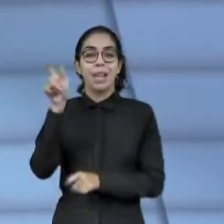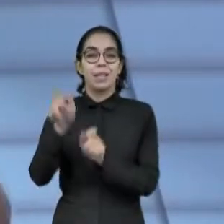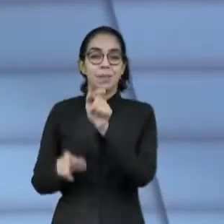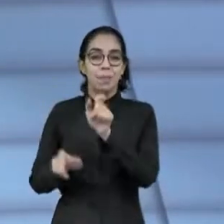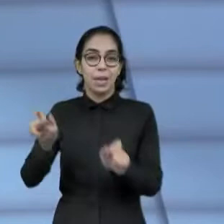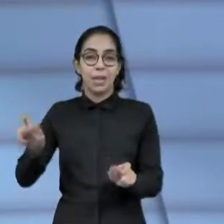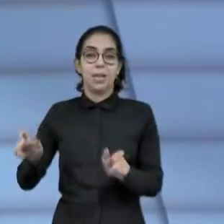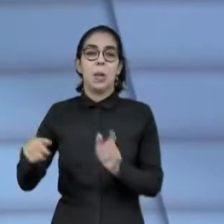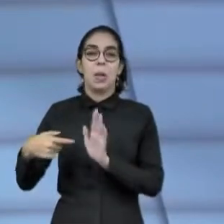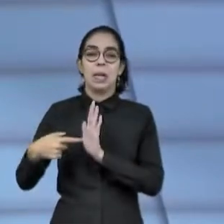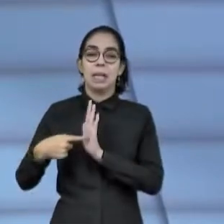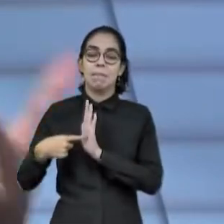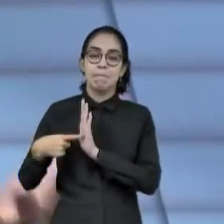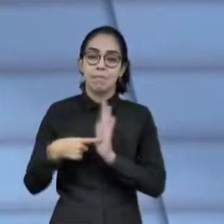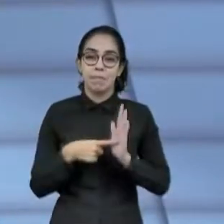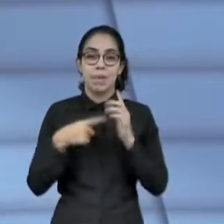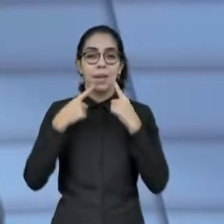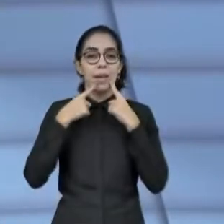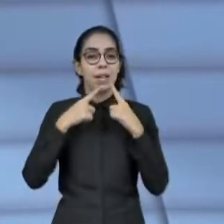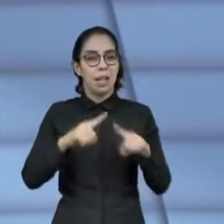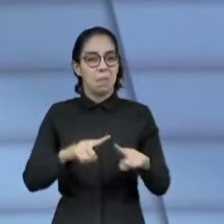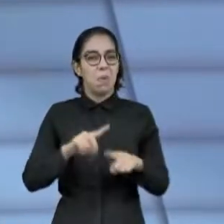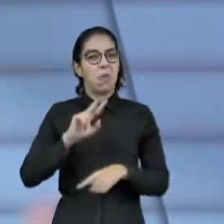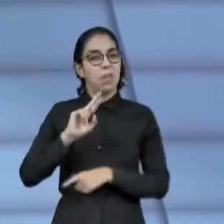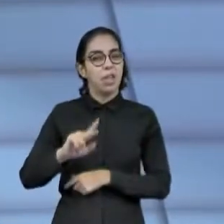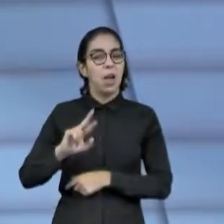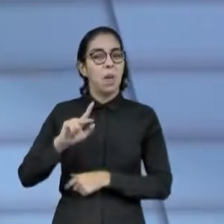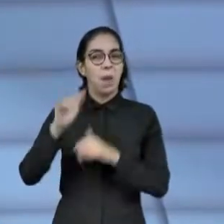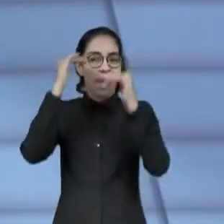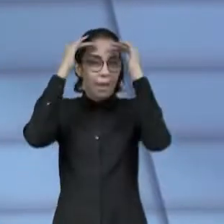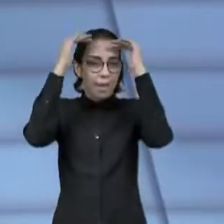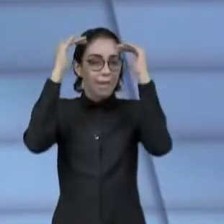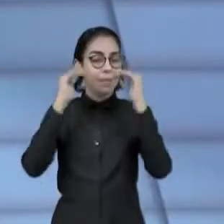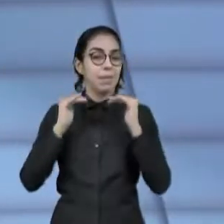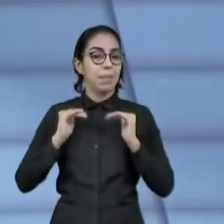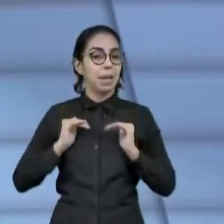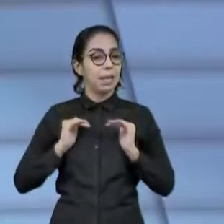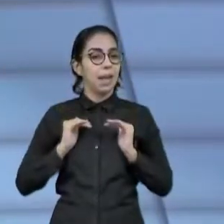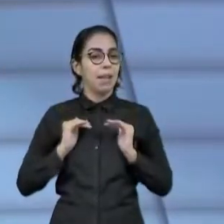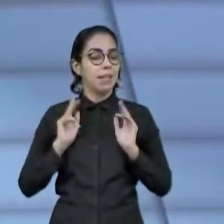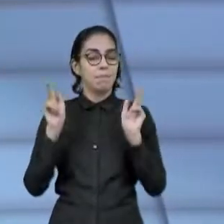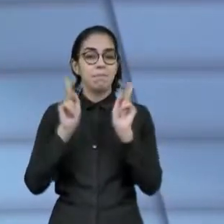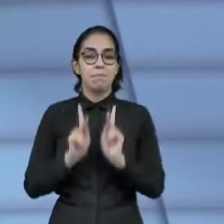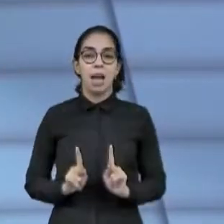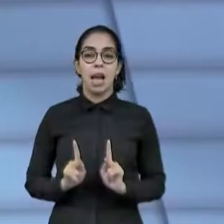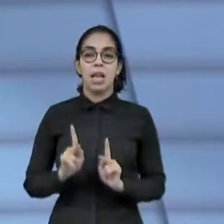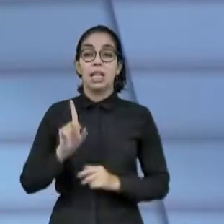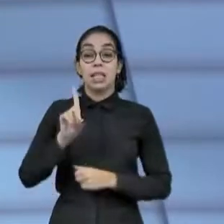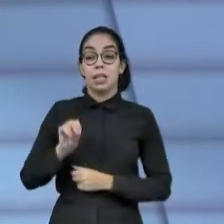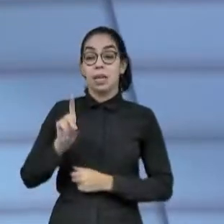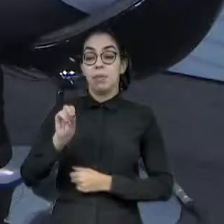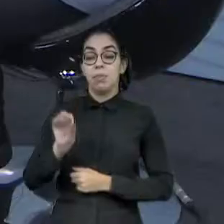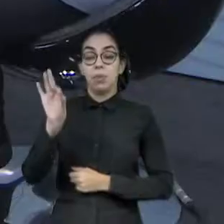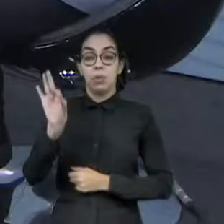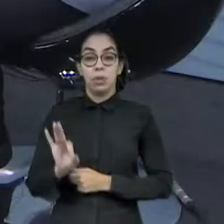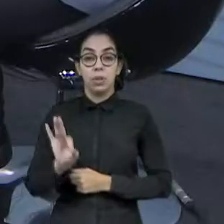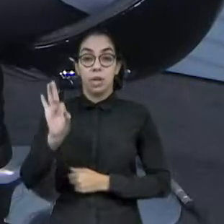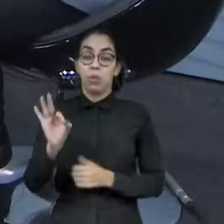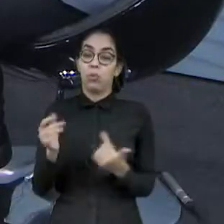essas... Tem um contraponto aí. De que essa diversidade não seria tão respeitada, né? Então... Importante esse contraponto, sim, né?